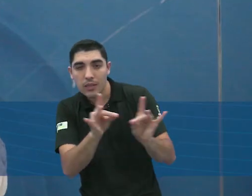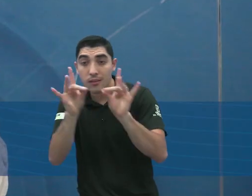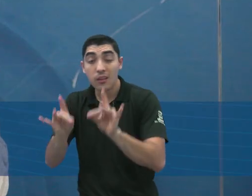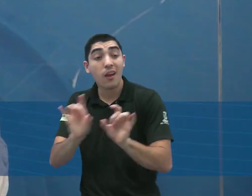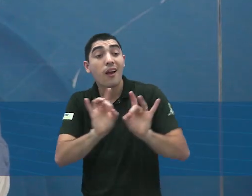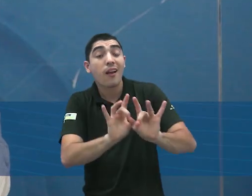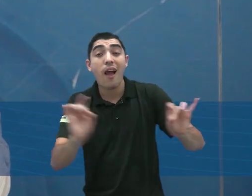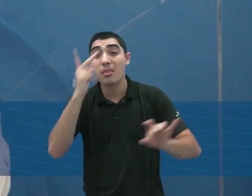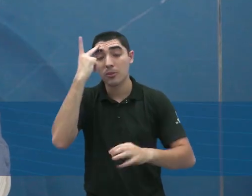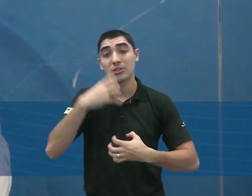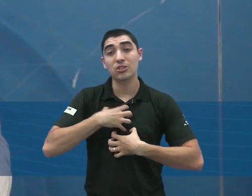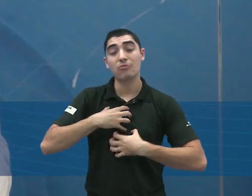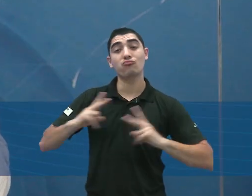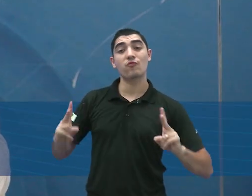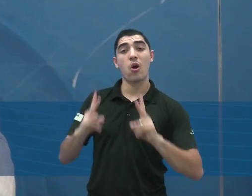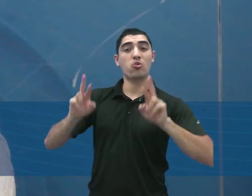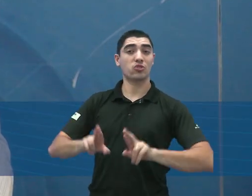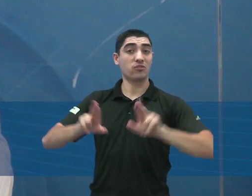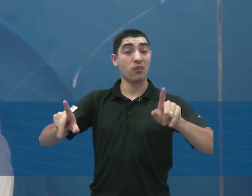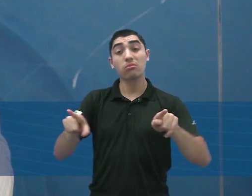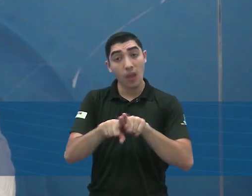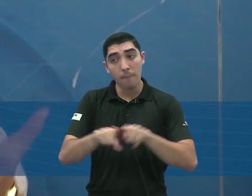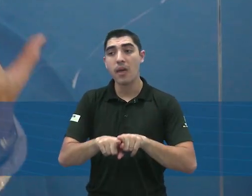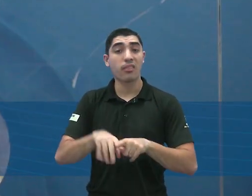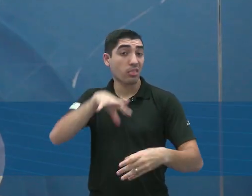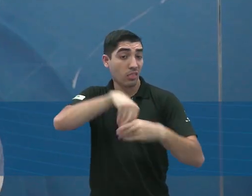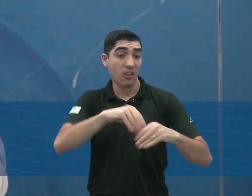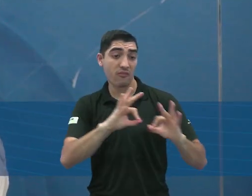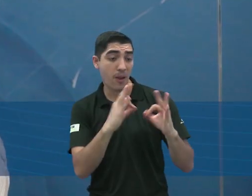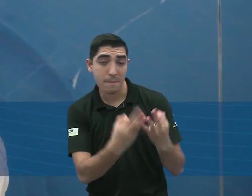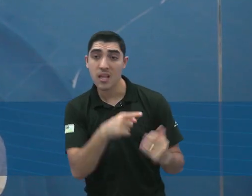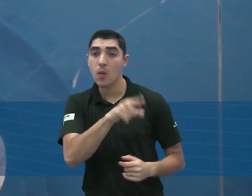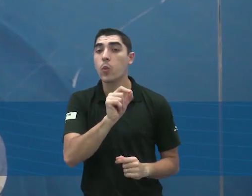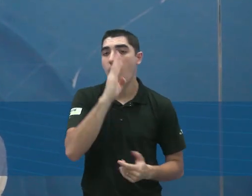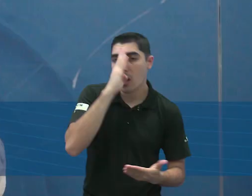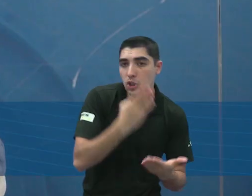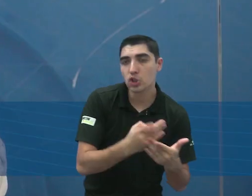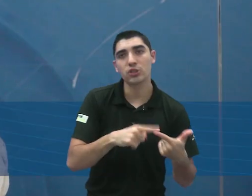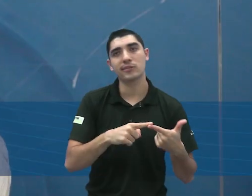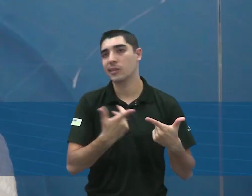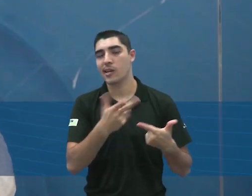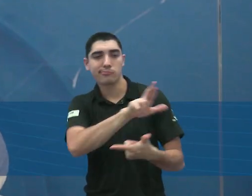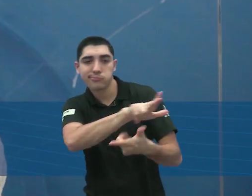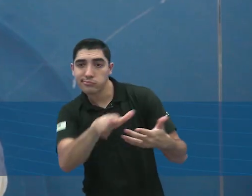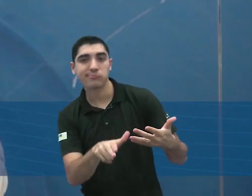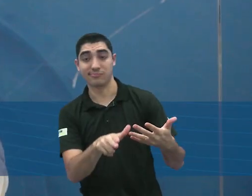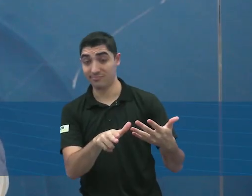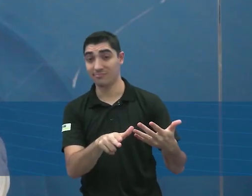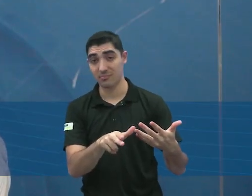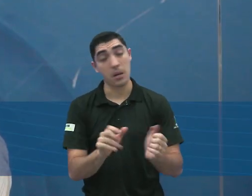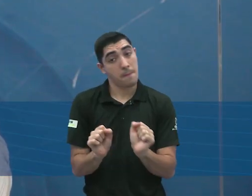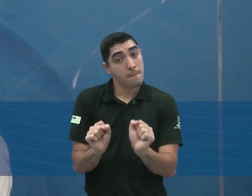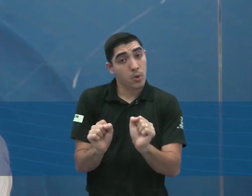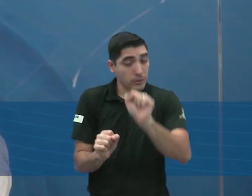com o valor que cada um carrega. Né? E isso vem também ali até dentro de crenças familiares, né, de estilos de vida, de como foi criado. Então,